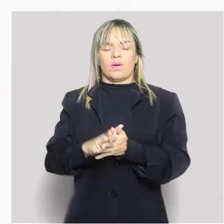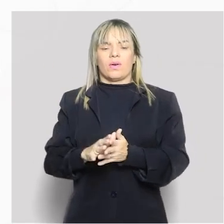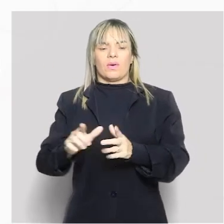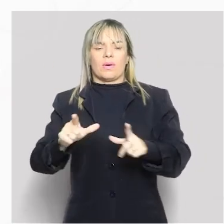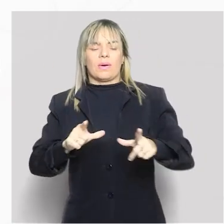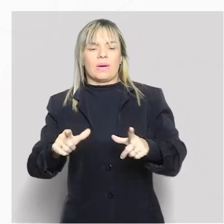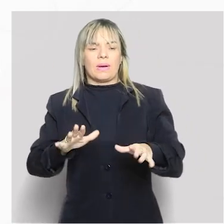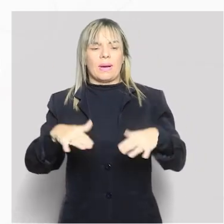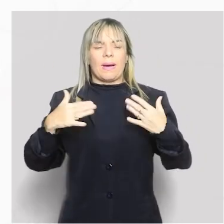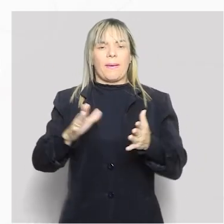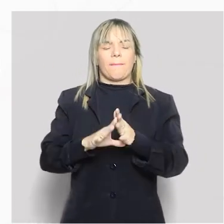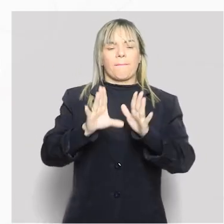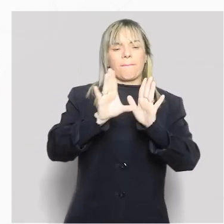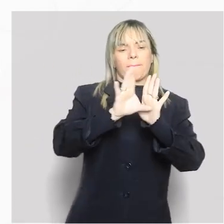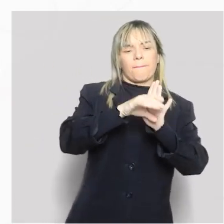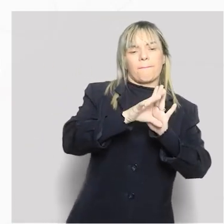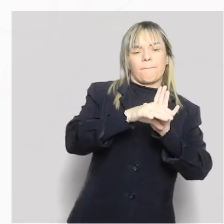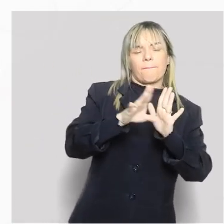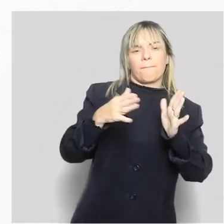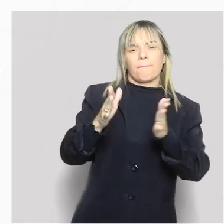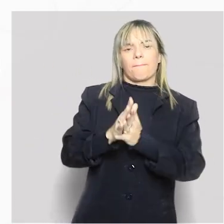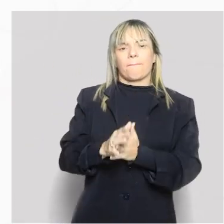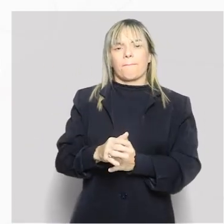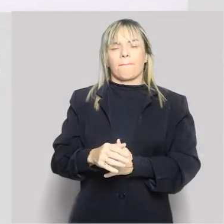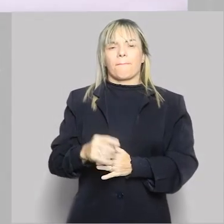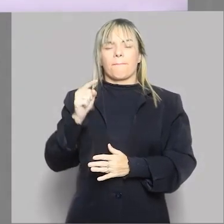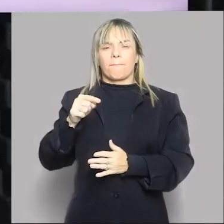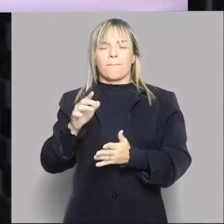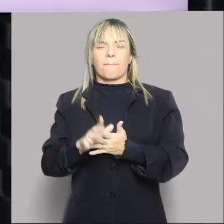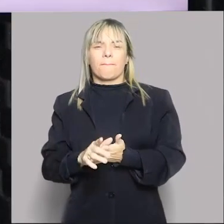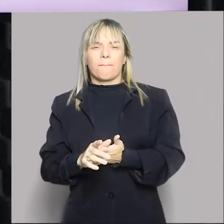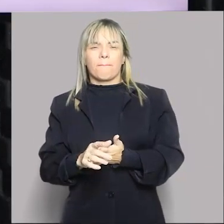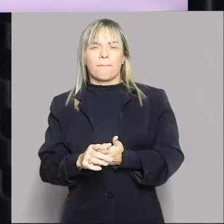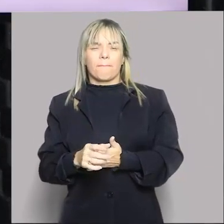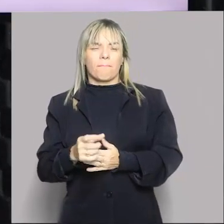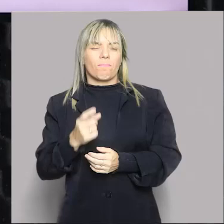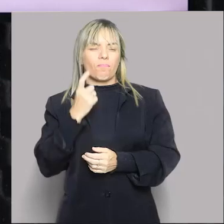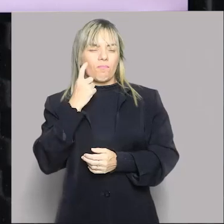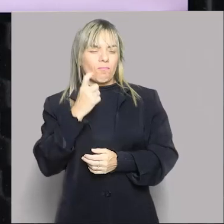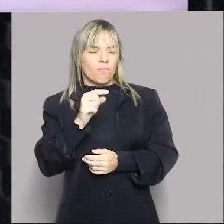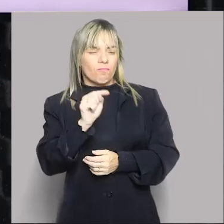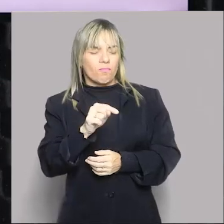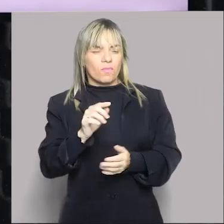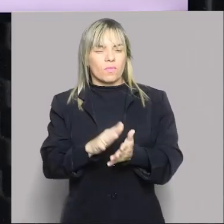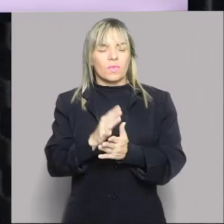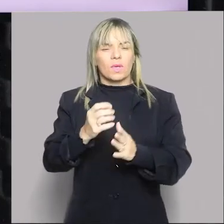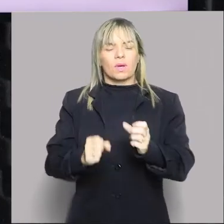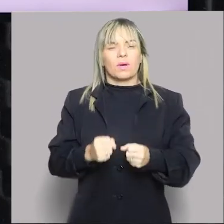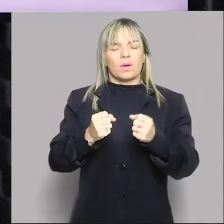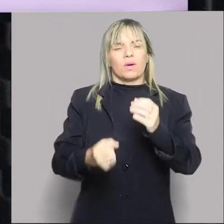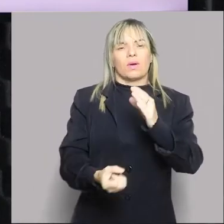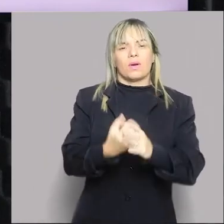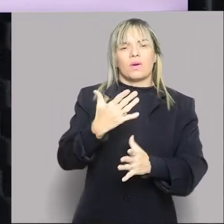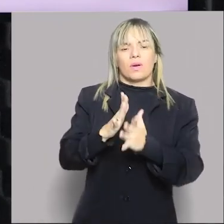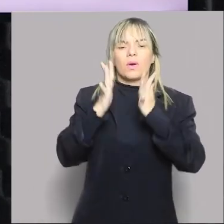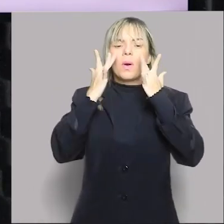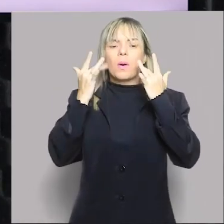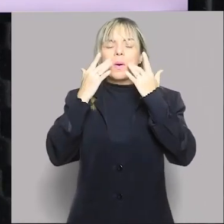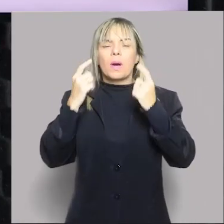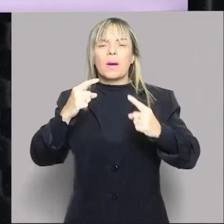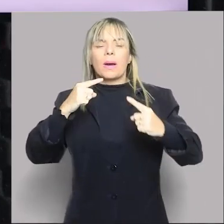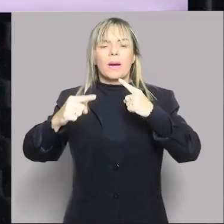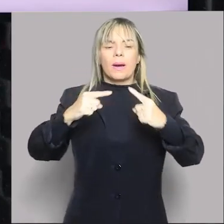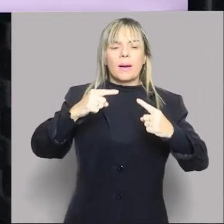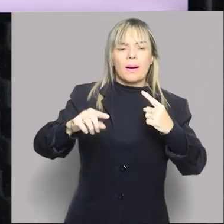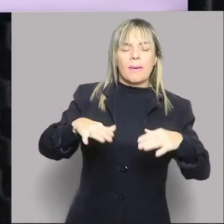trabalha com um conceito interessante. Tem muita gente que diz que a fotografia é um mecanismo da arte, e ela pode gerar arte, mas ela também gera muita discussão sobre